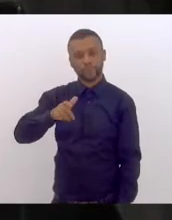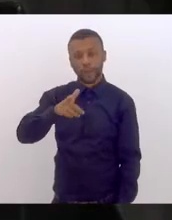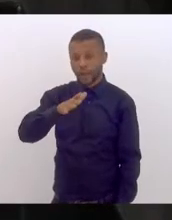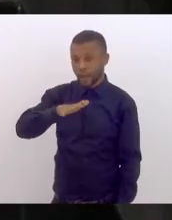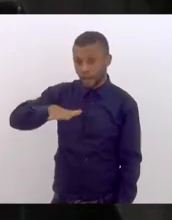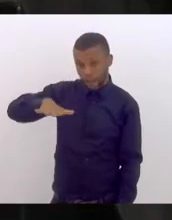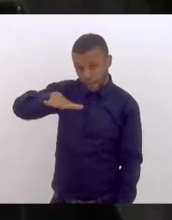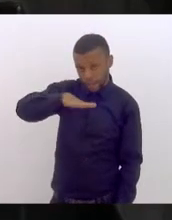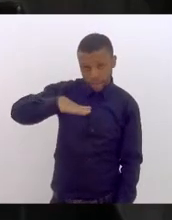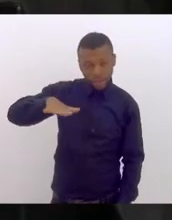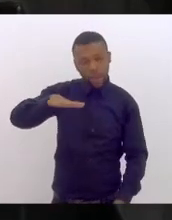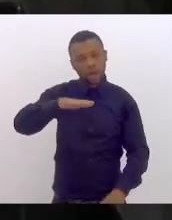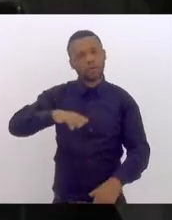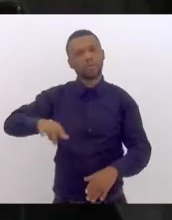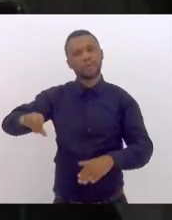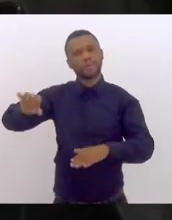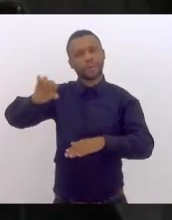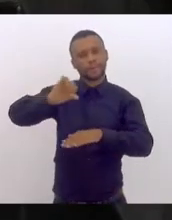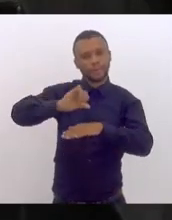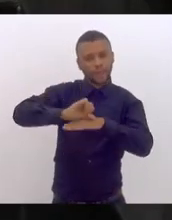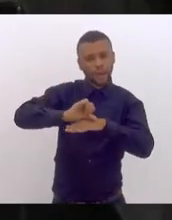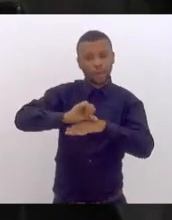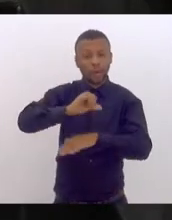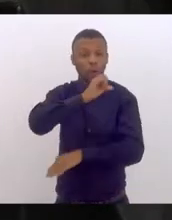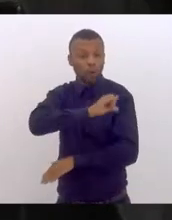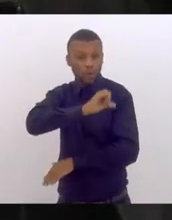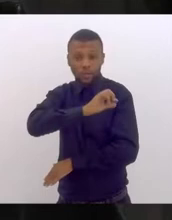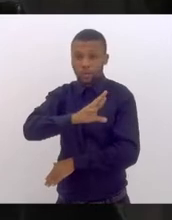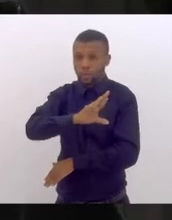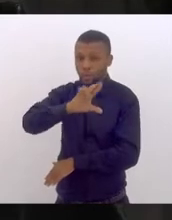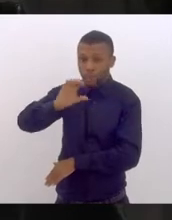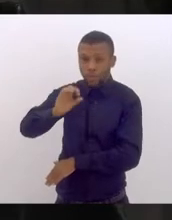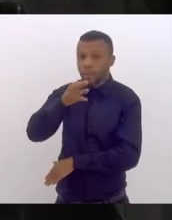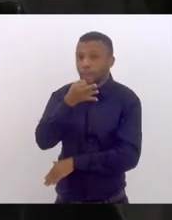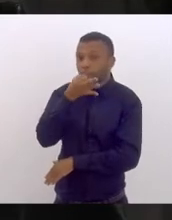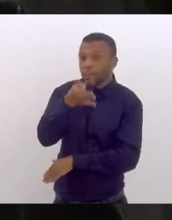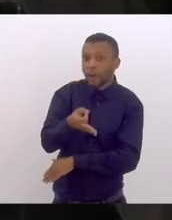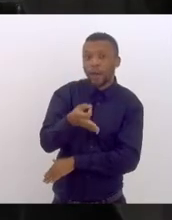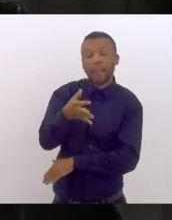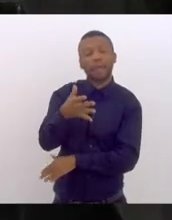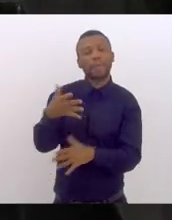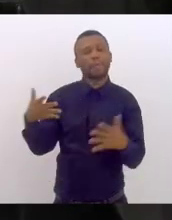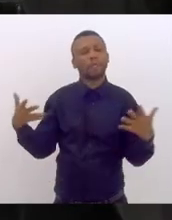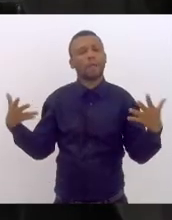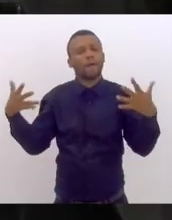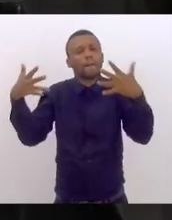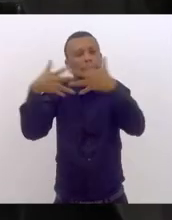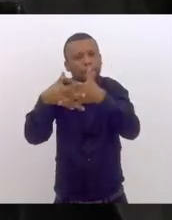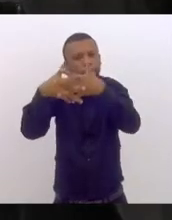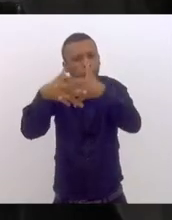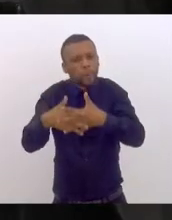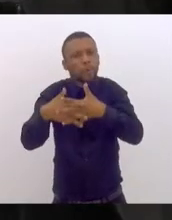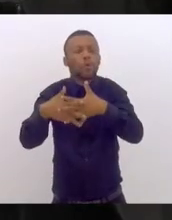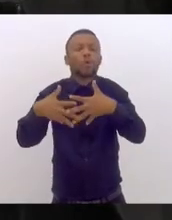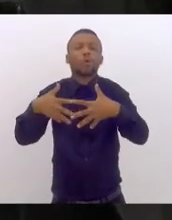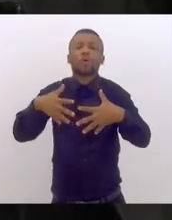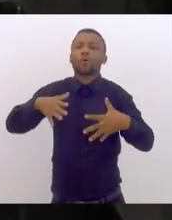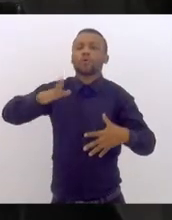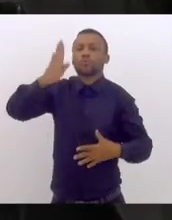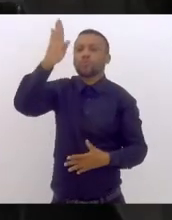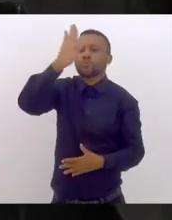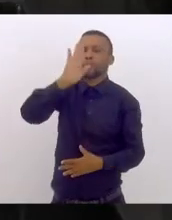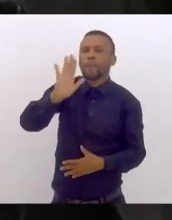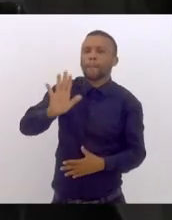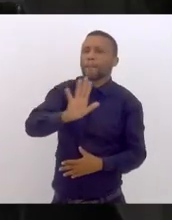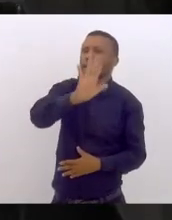a região metropolitana do Rio de Janeiro é na minha opinião a mais complexa do Brasil Essa é